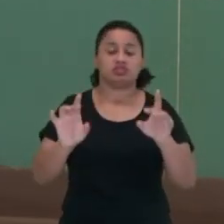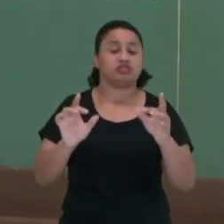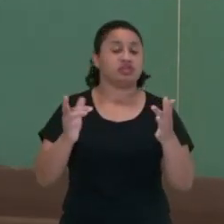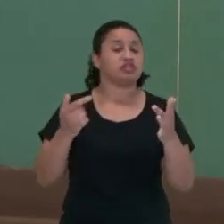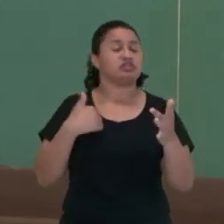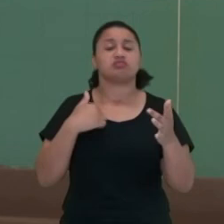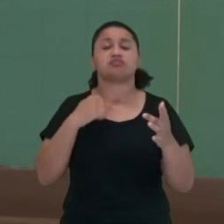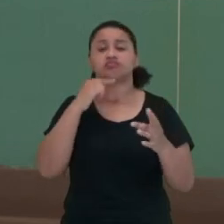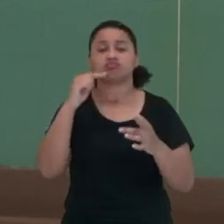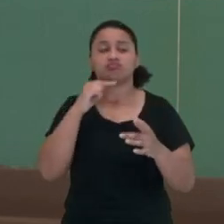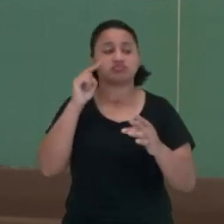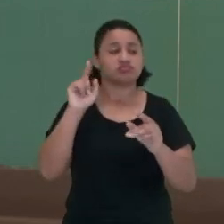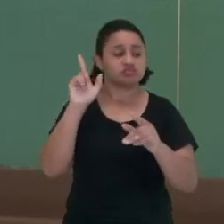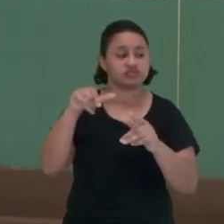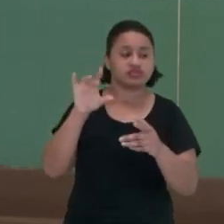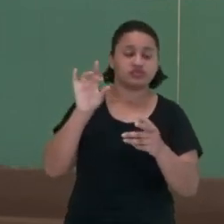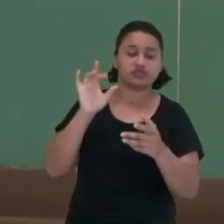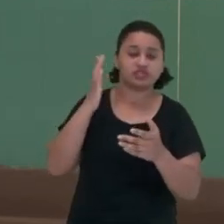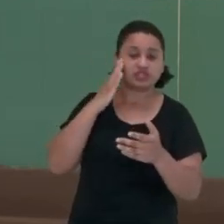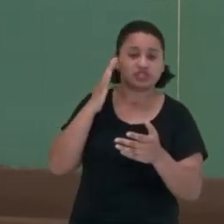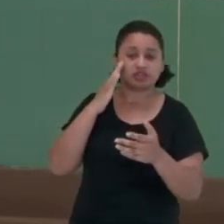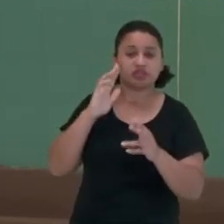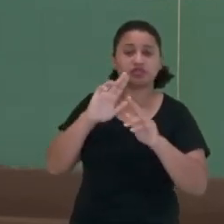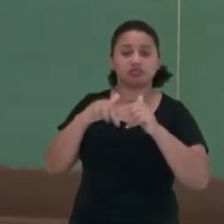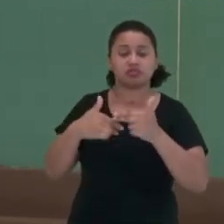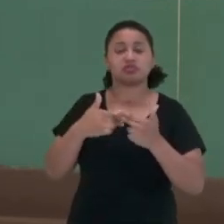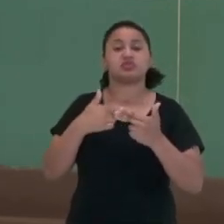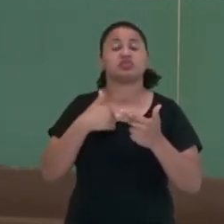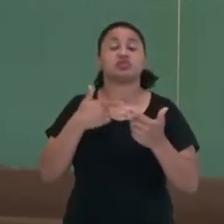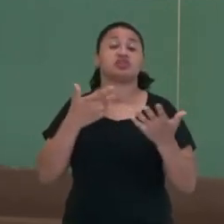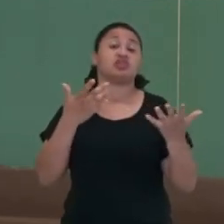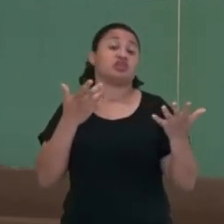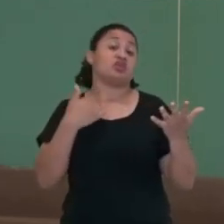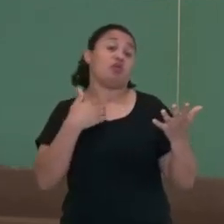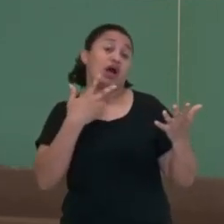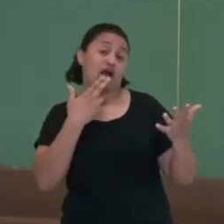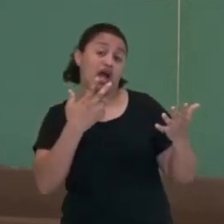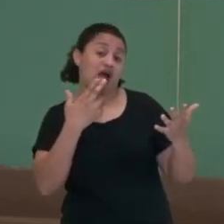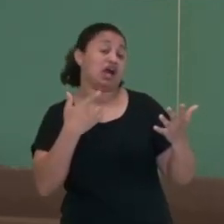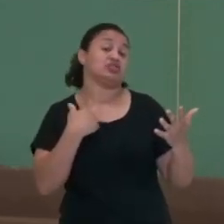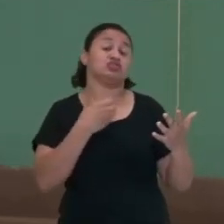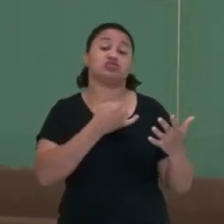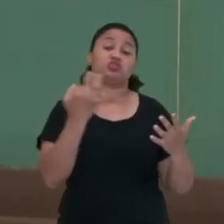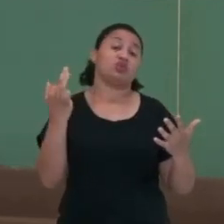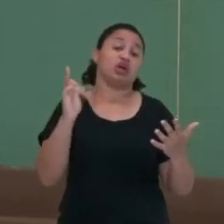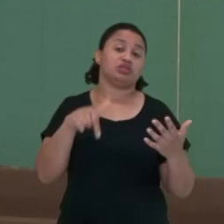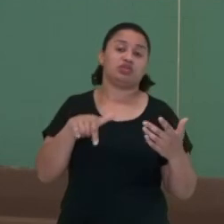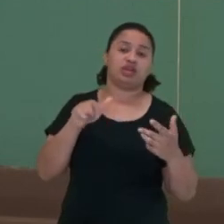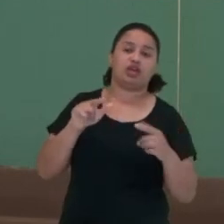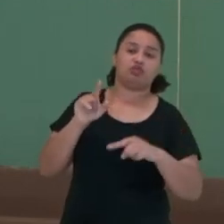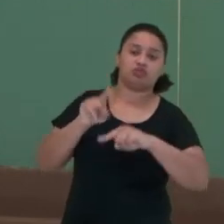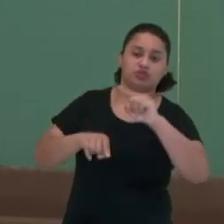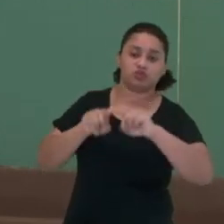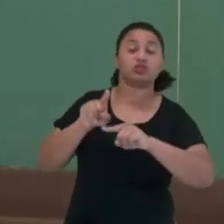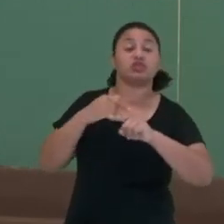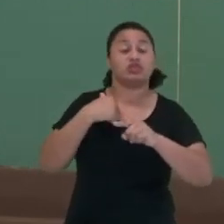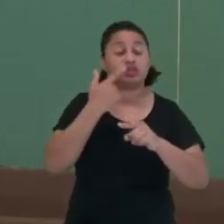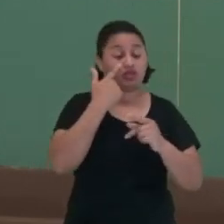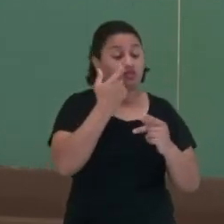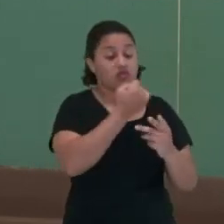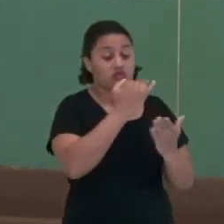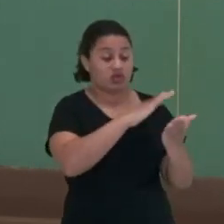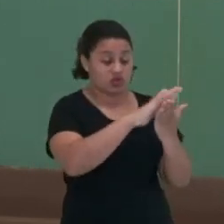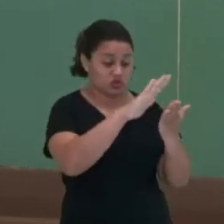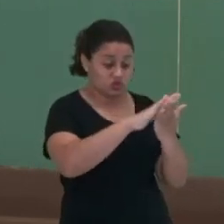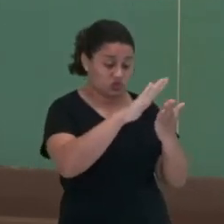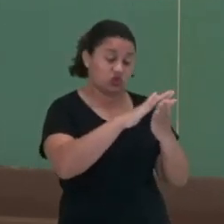ser definido exato porque eu acho que aquele produto vale tanto. Eu tenho que ver qual é o custo e qual